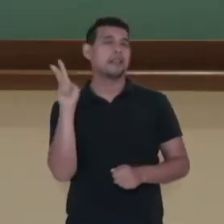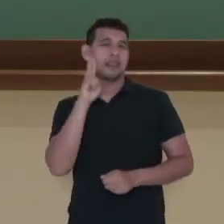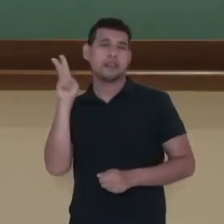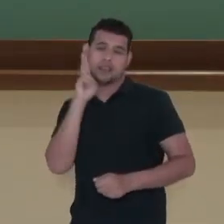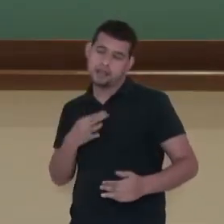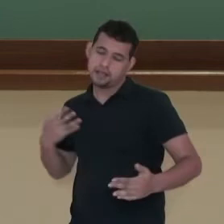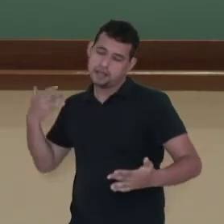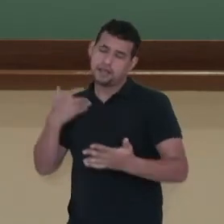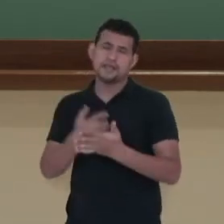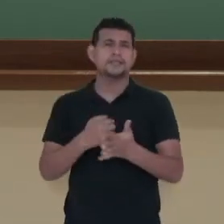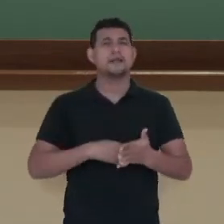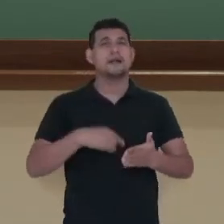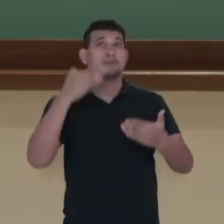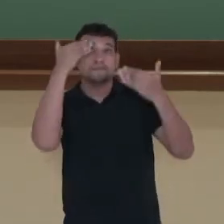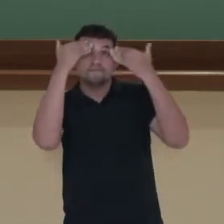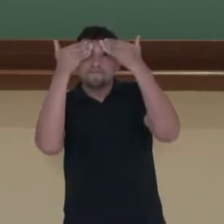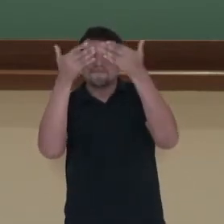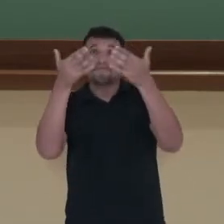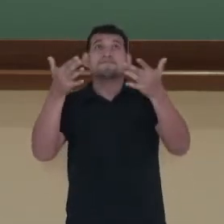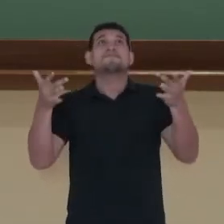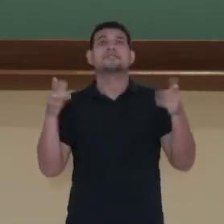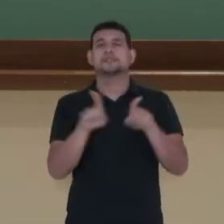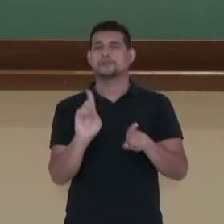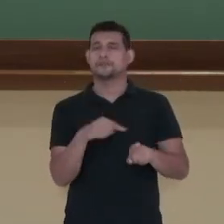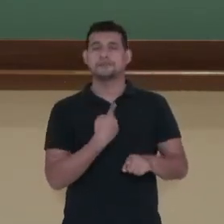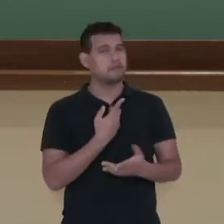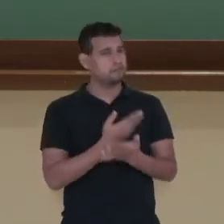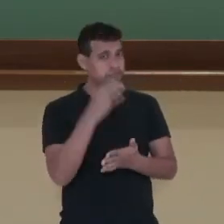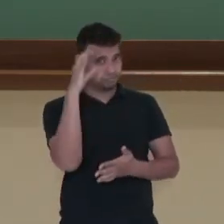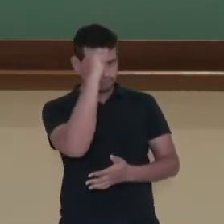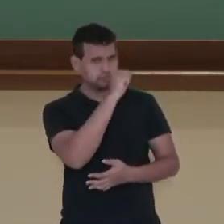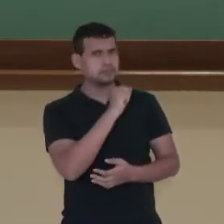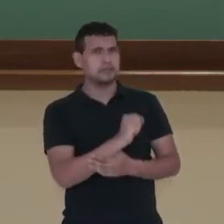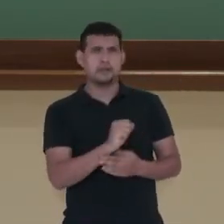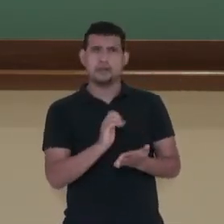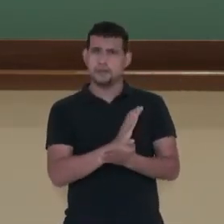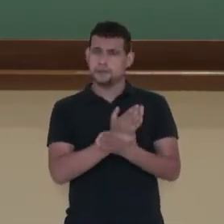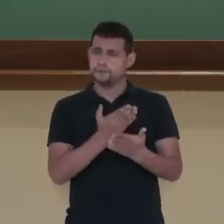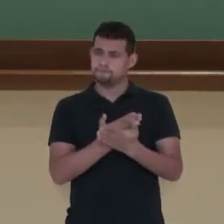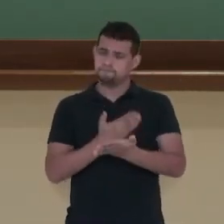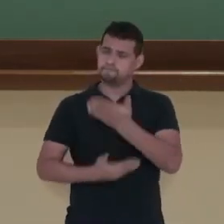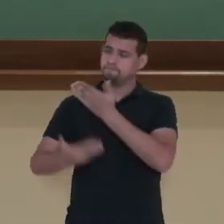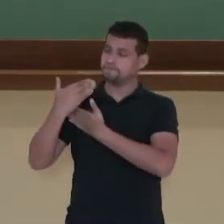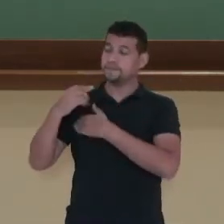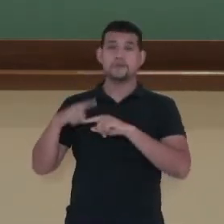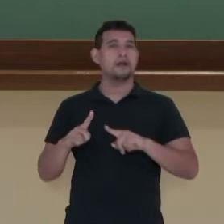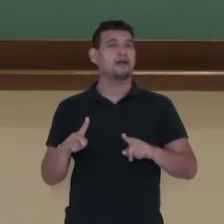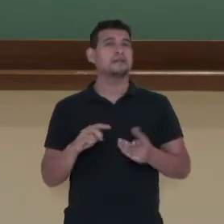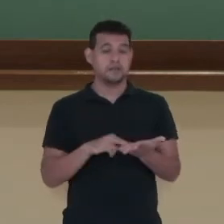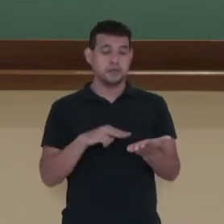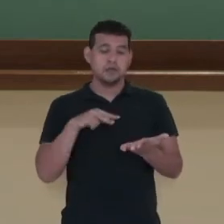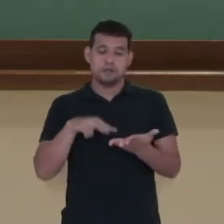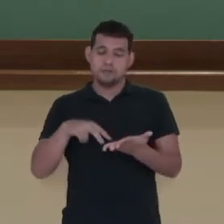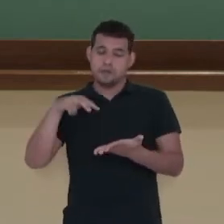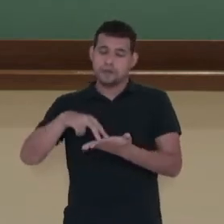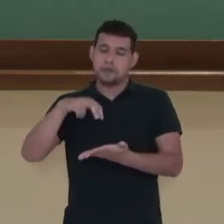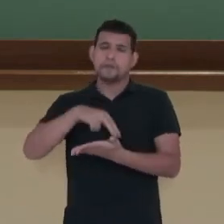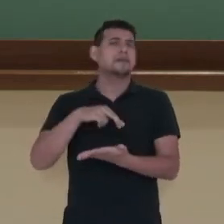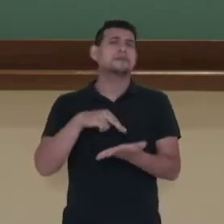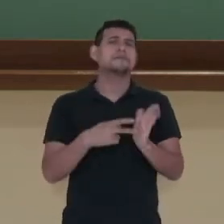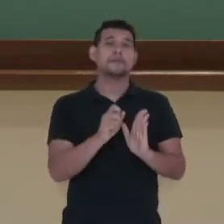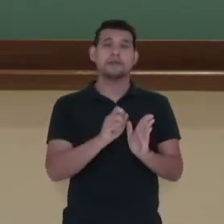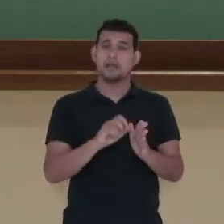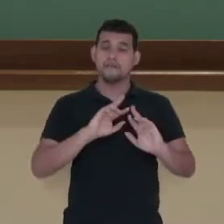lembrar das dimensões do esporte que nós já vimos em outras aulas. Então o parkour ele faz parte